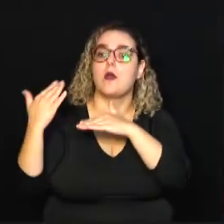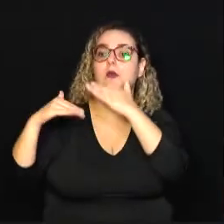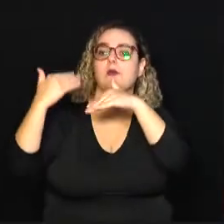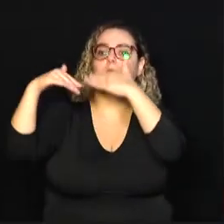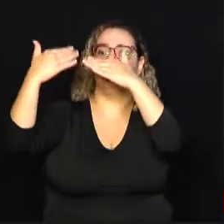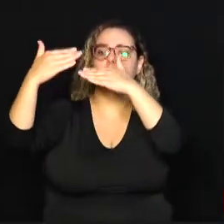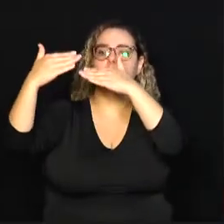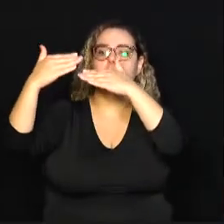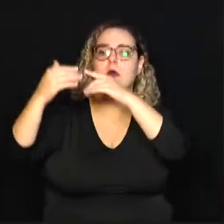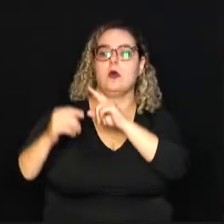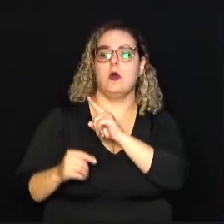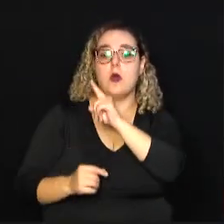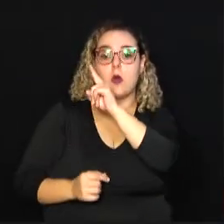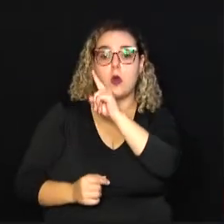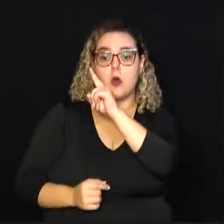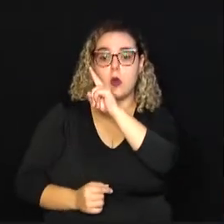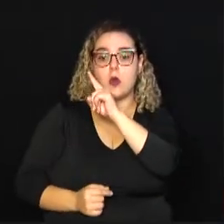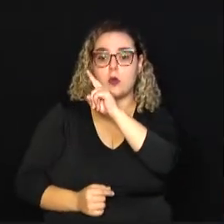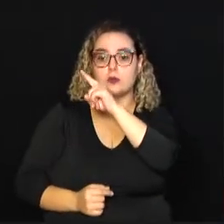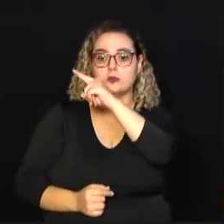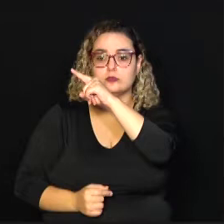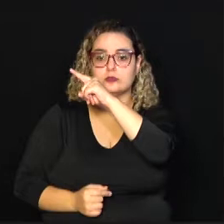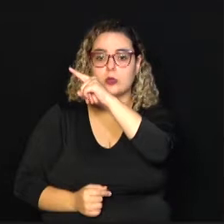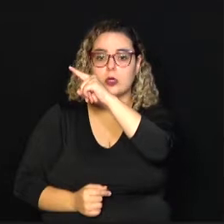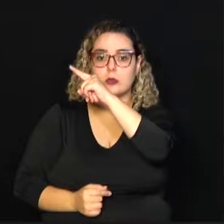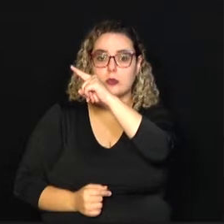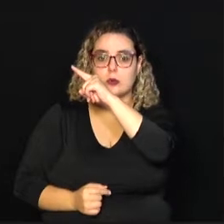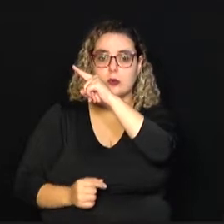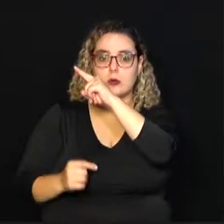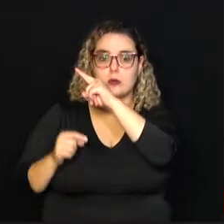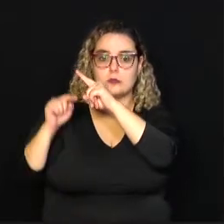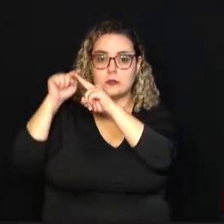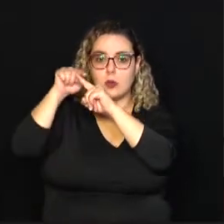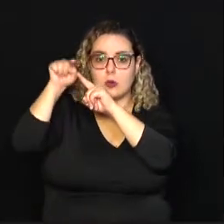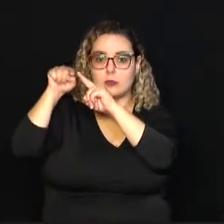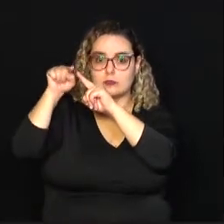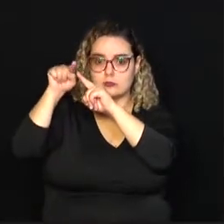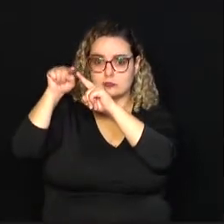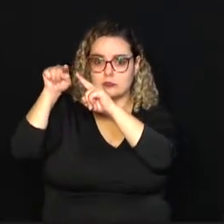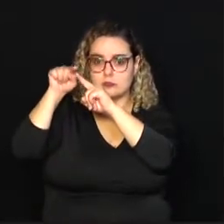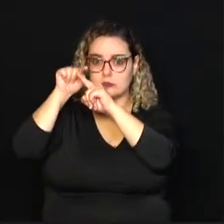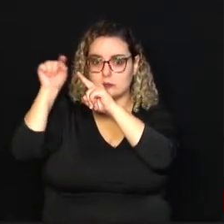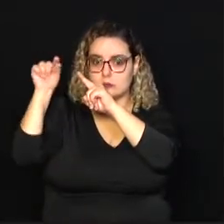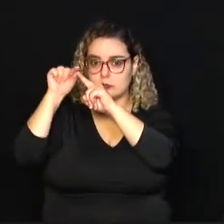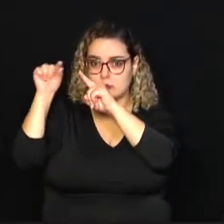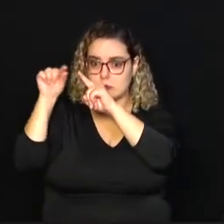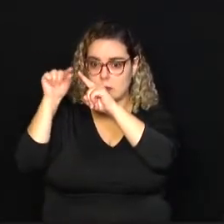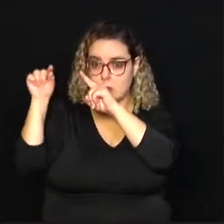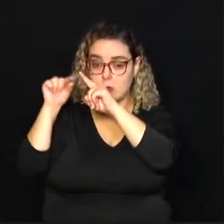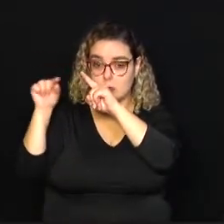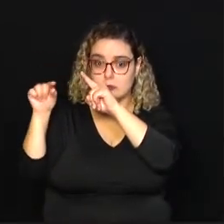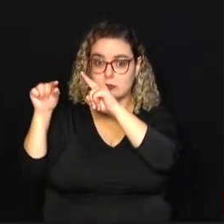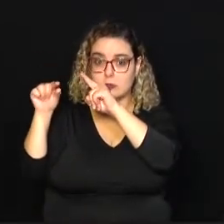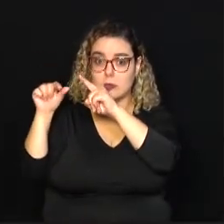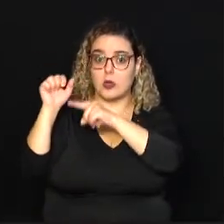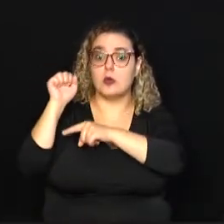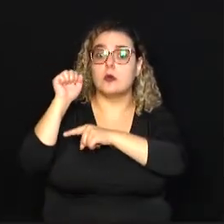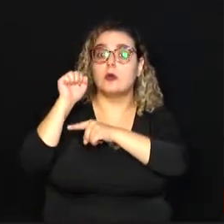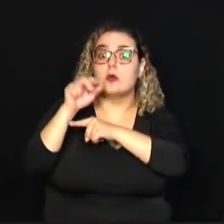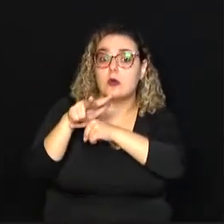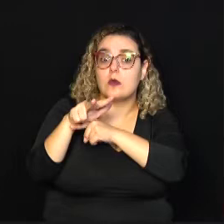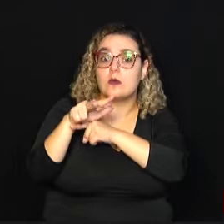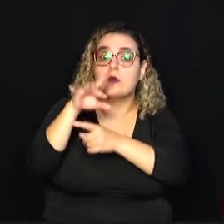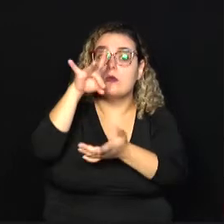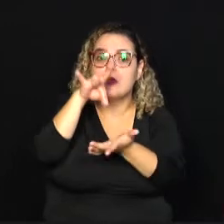Aqui em cima, está dando para ver o mouse aqui, a pontinha do mouse? Sim. Tá, né? Aqui em cima nós temos o vírus, que era o vírus